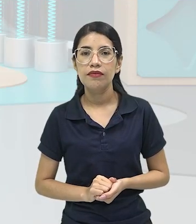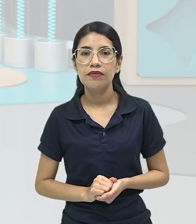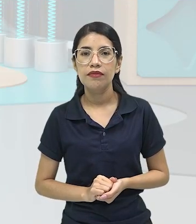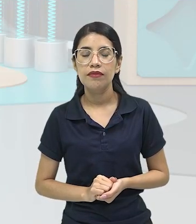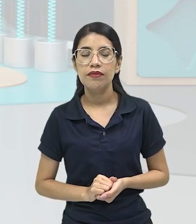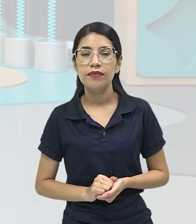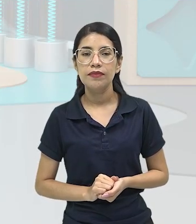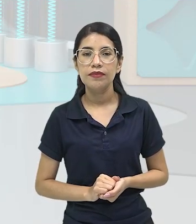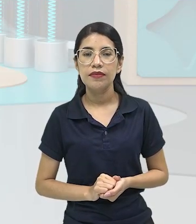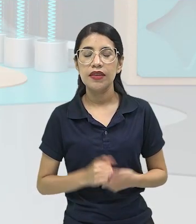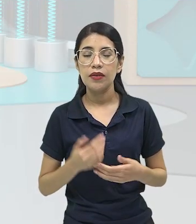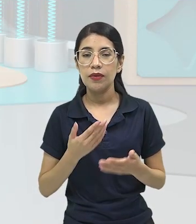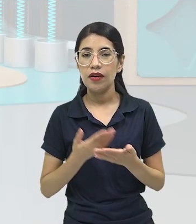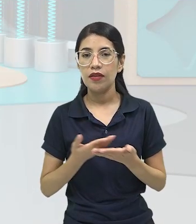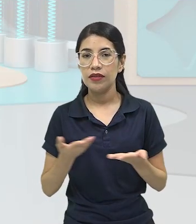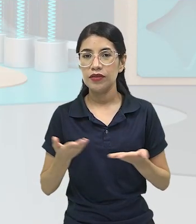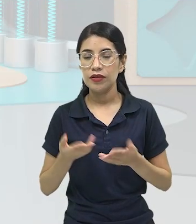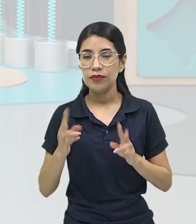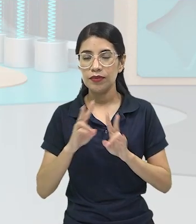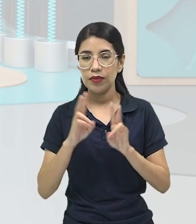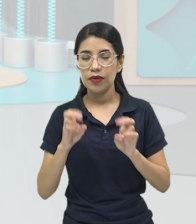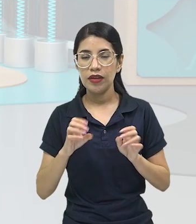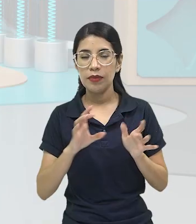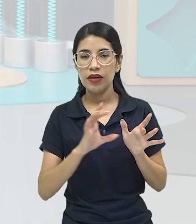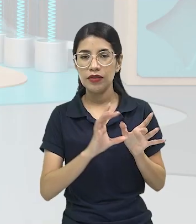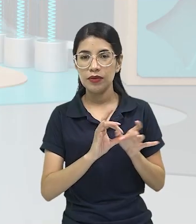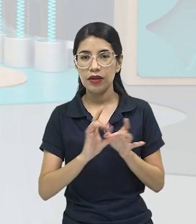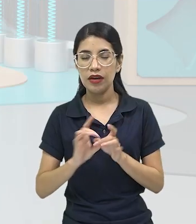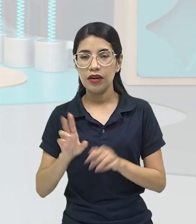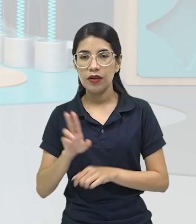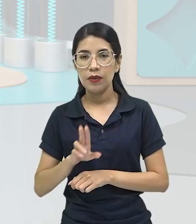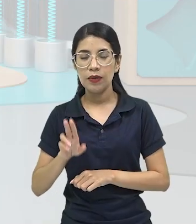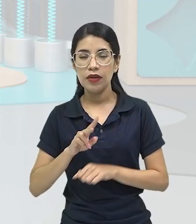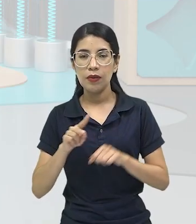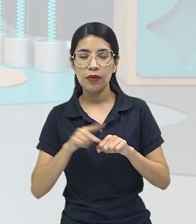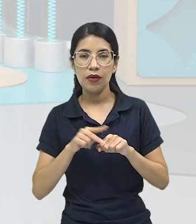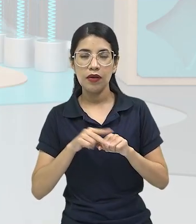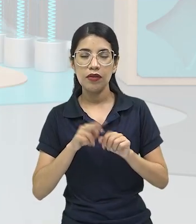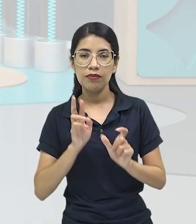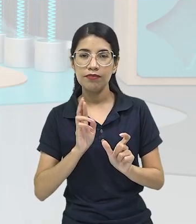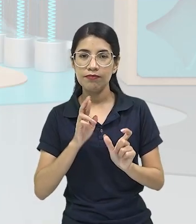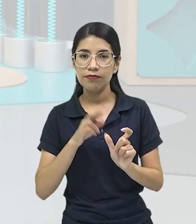gente? Muito bem, essa foi a nossa aula sobre coesão, utilizando o